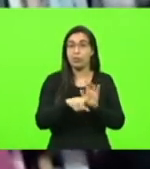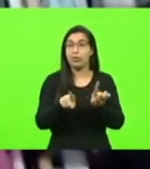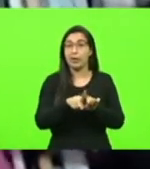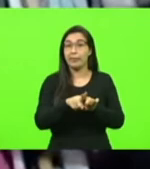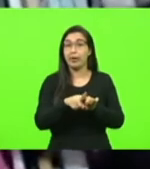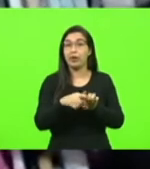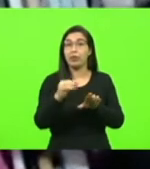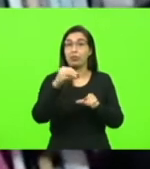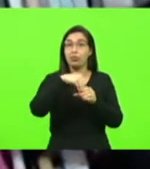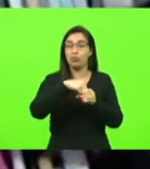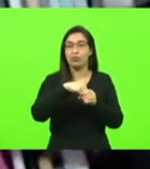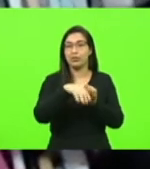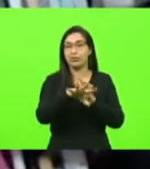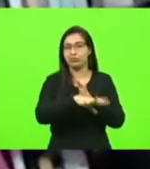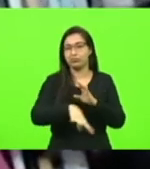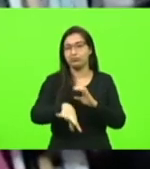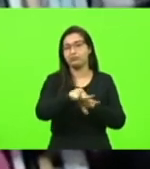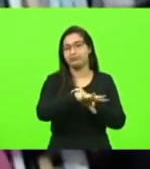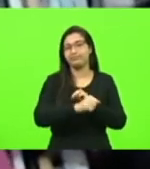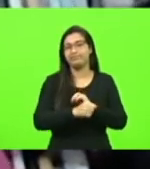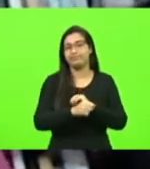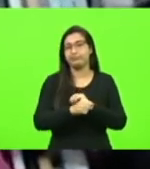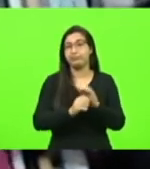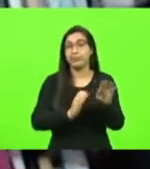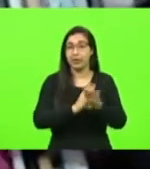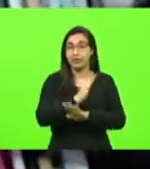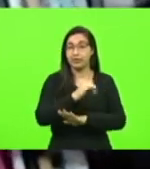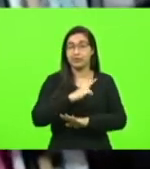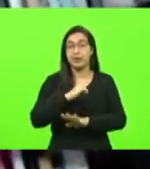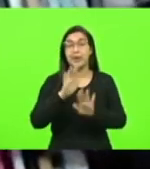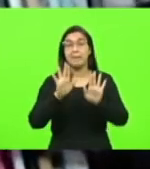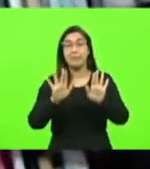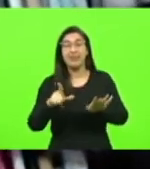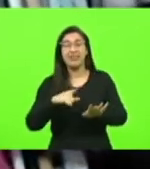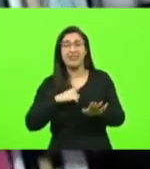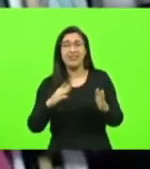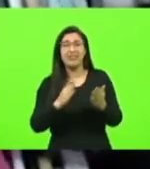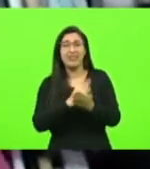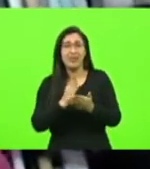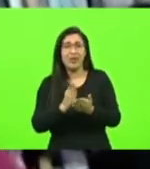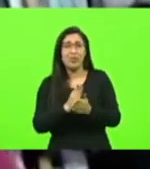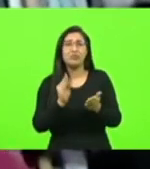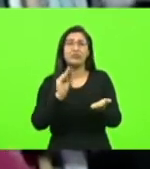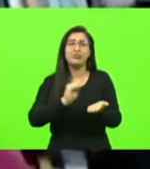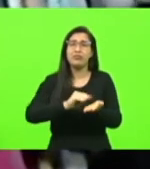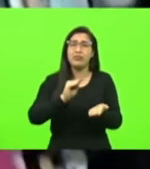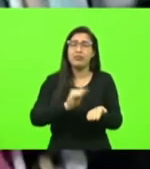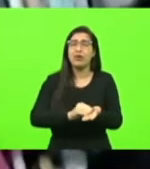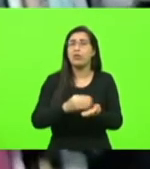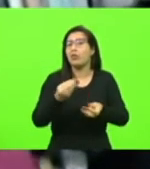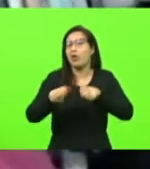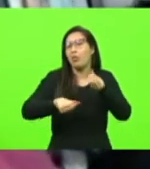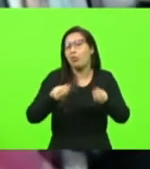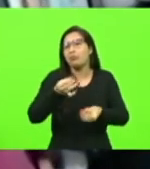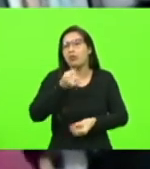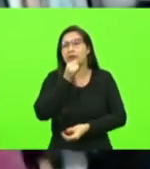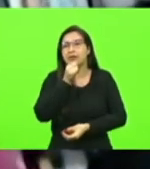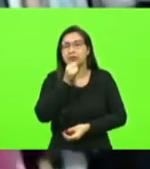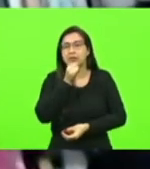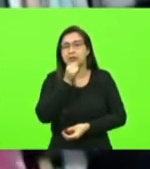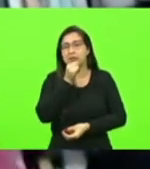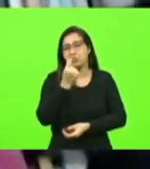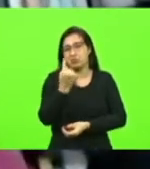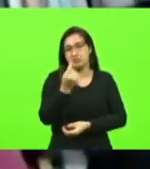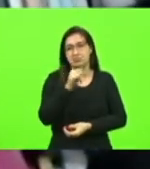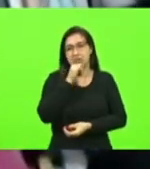desses espaços, né? Então, tem uns avanços. Porém, ainda há lacunas que precisam ser superadas, como, por exemplo, vai dar só um exemplo, né?